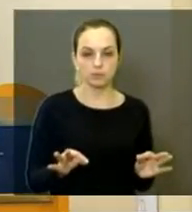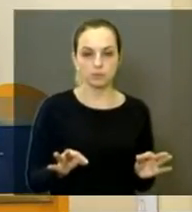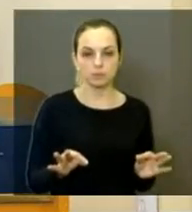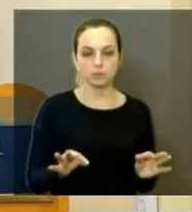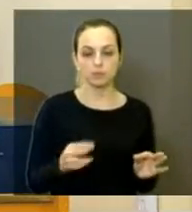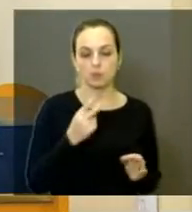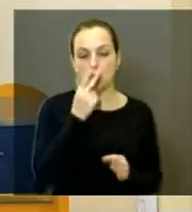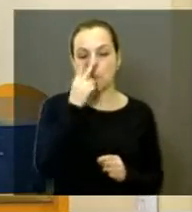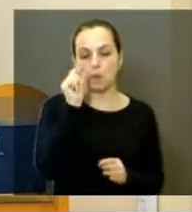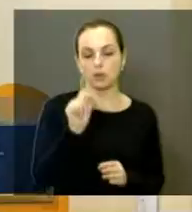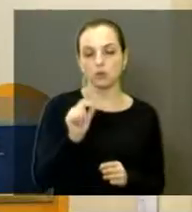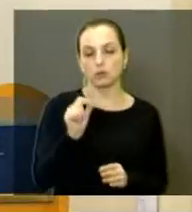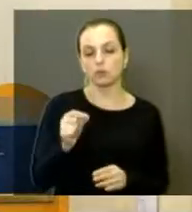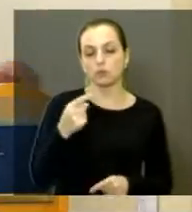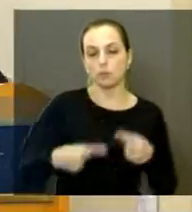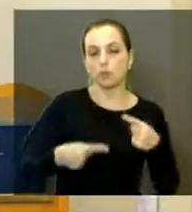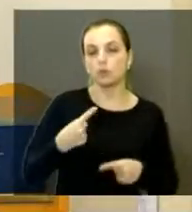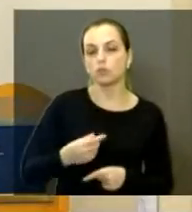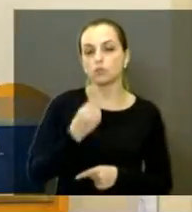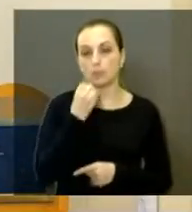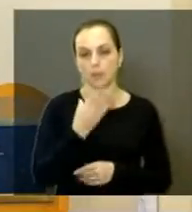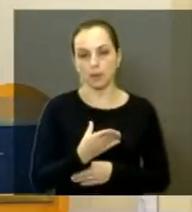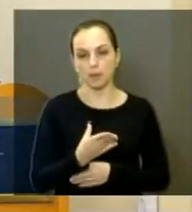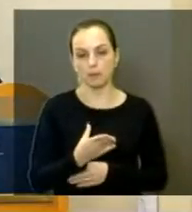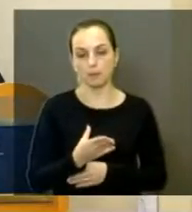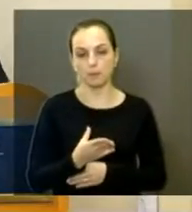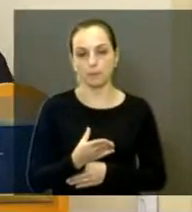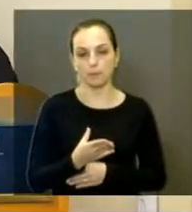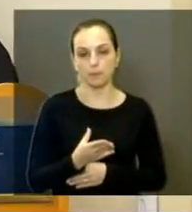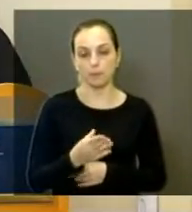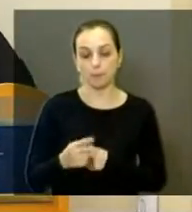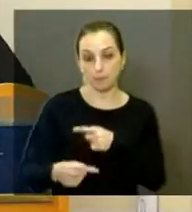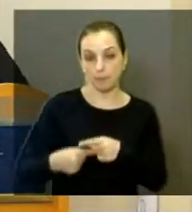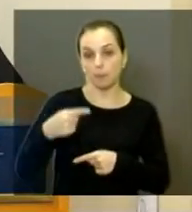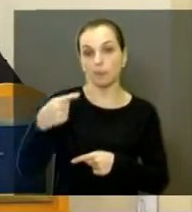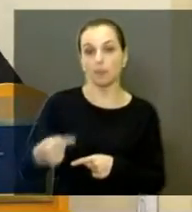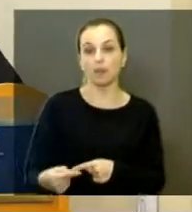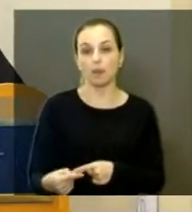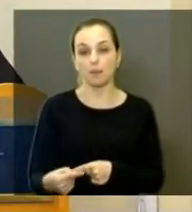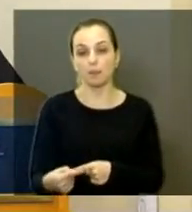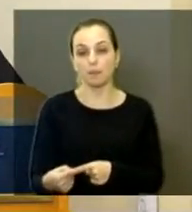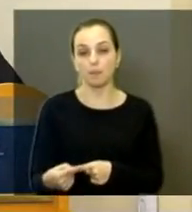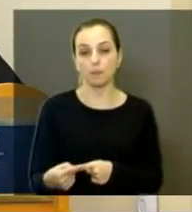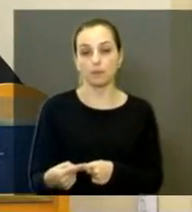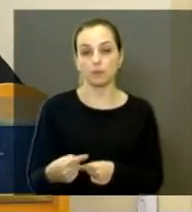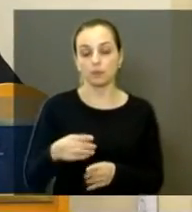Eu acho que essa é a política do bem. Depois nós viemos aqui para essa casa,